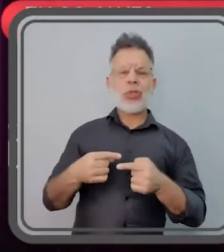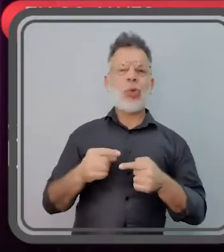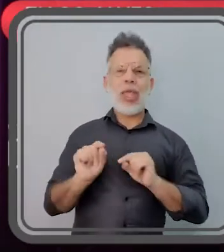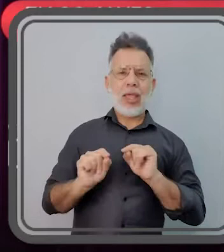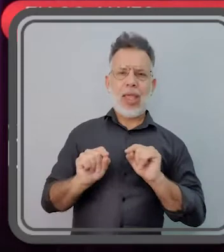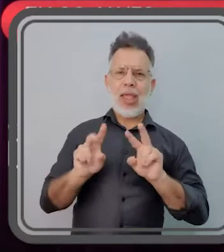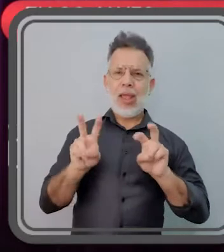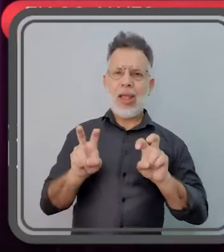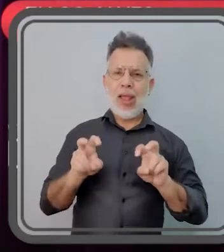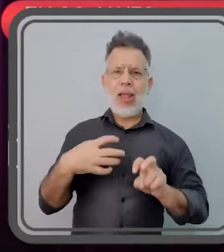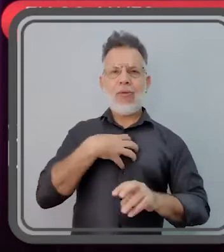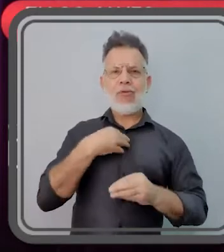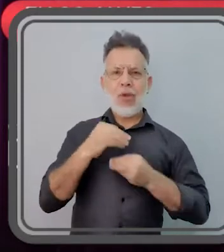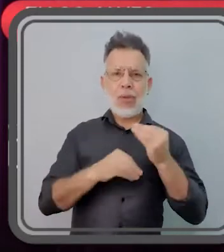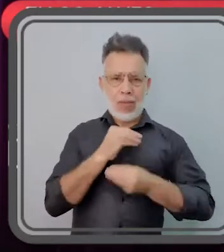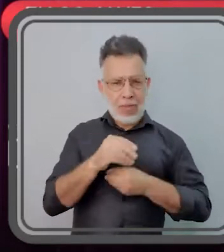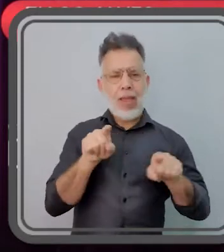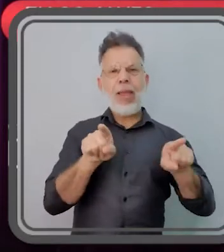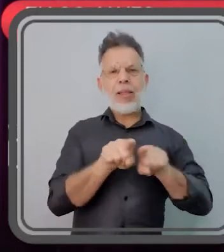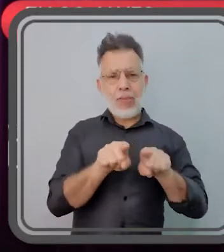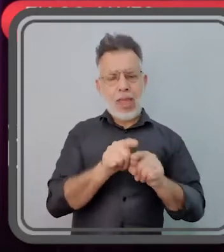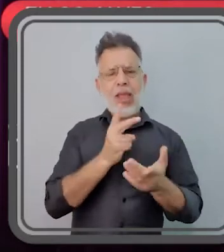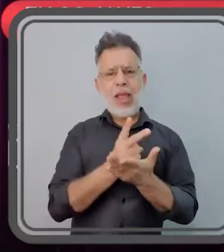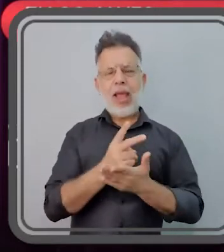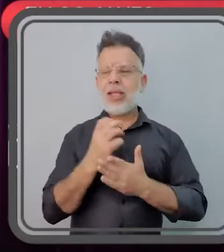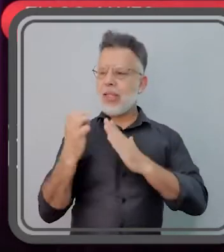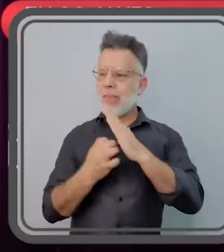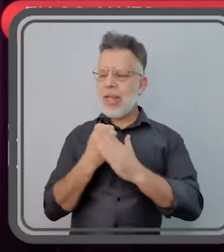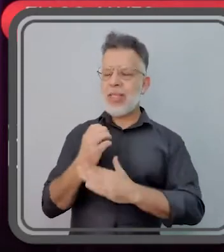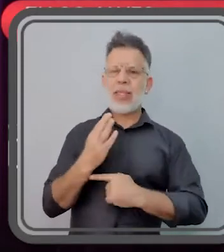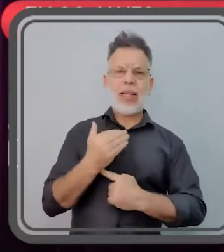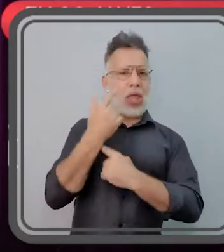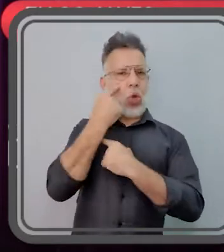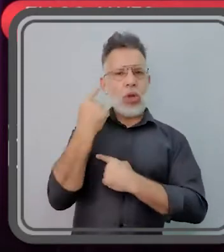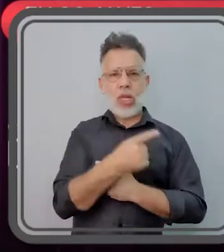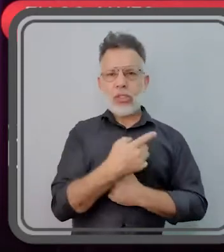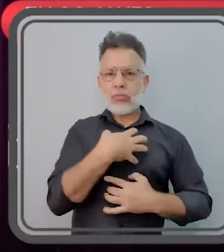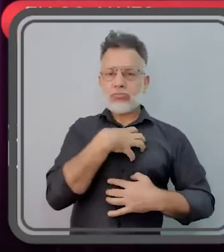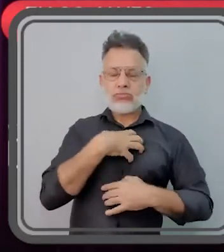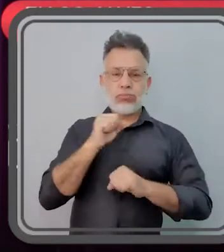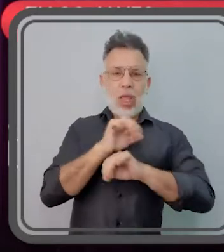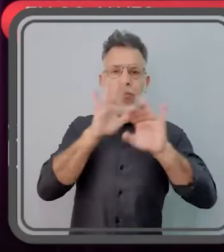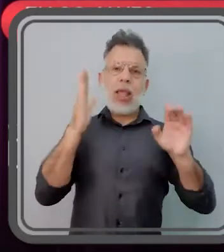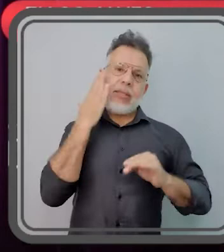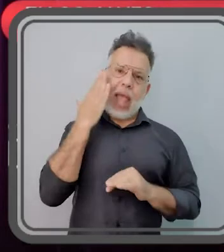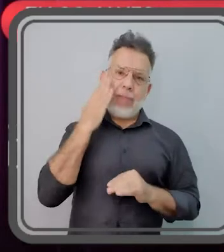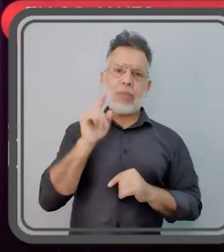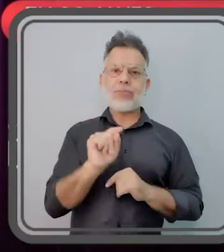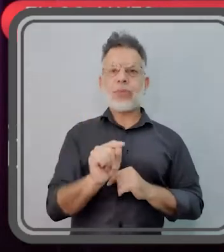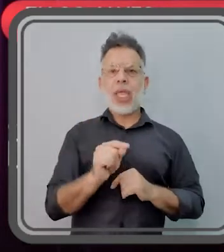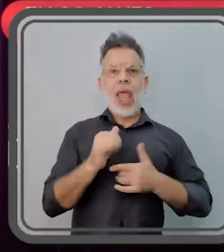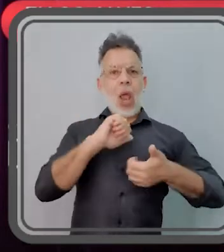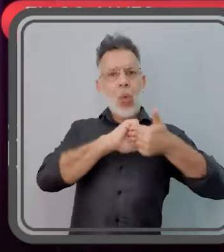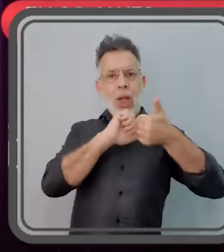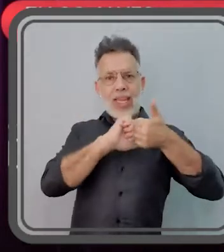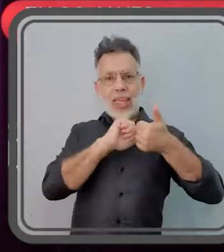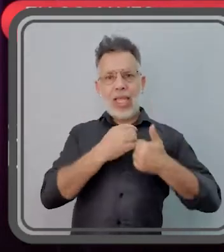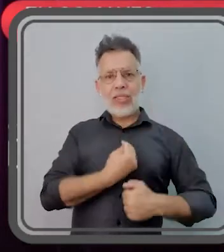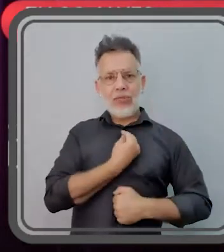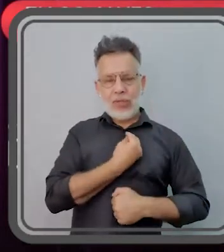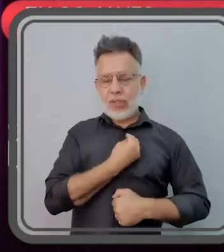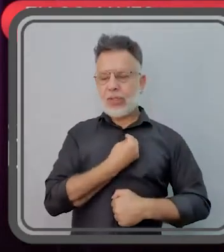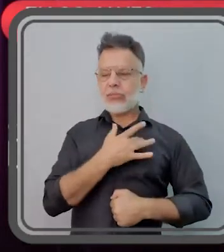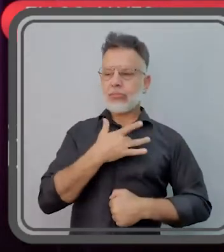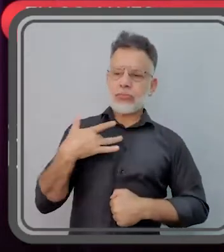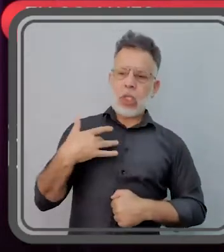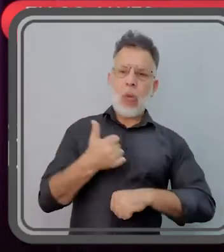Então, mesmo as empresas de tecnologia que estão olhando para isso de uma forma muito clara, porque sabe que a qualidade de vida, o equilíbrio entre